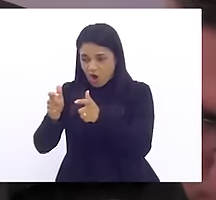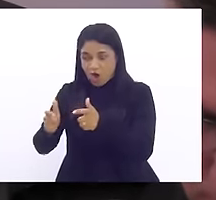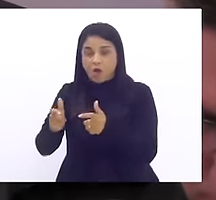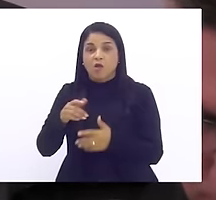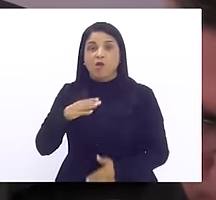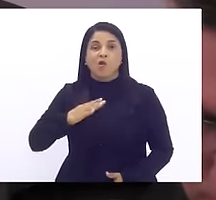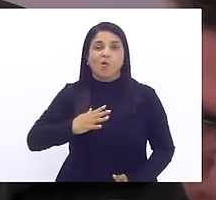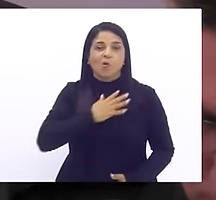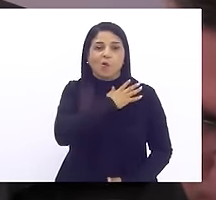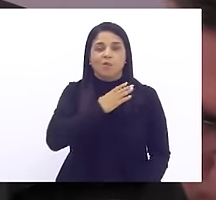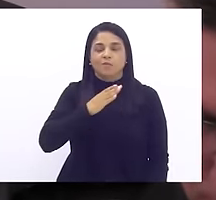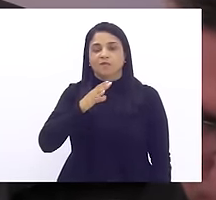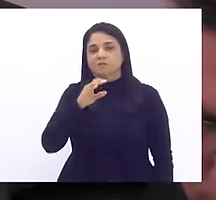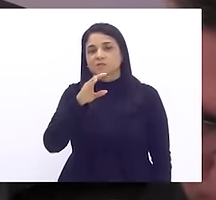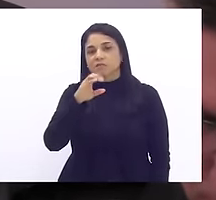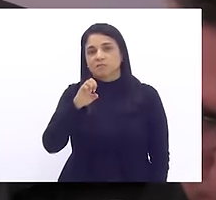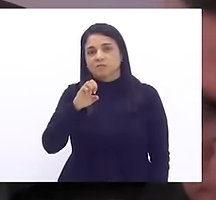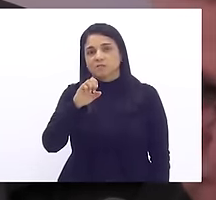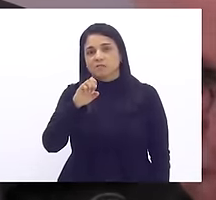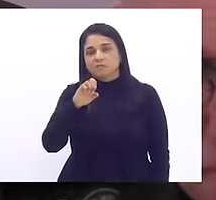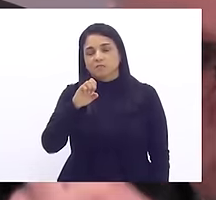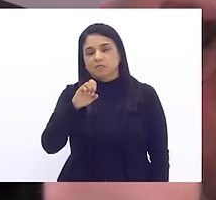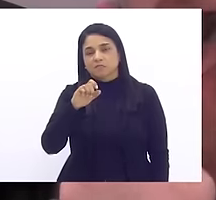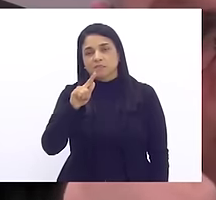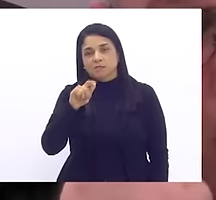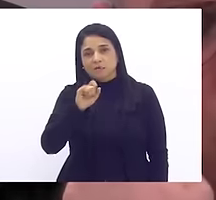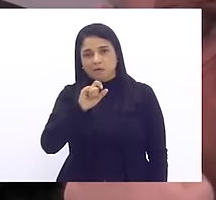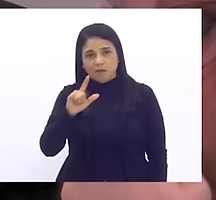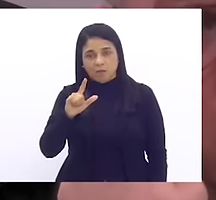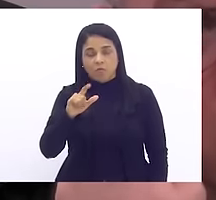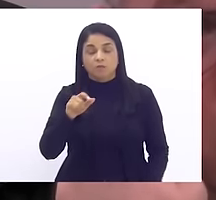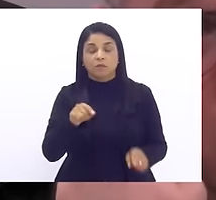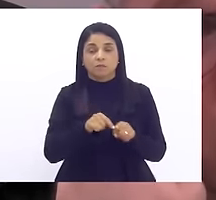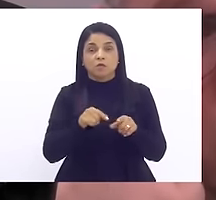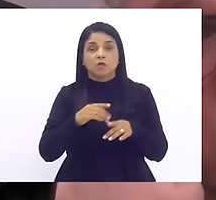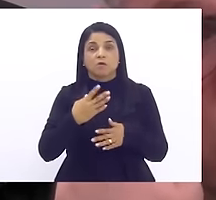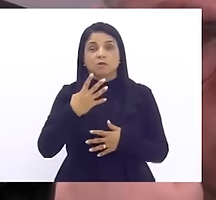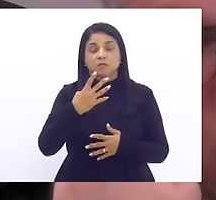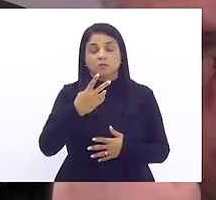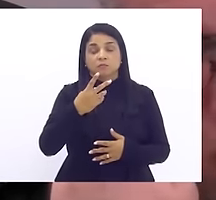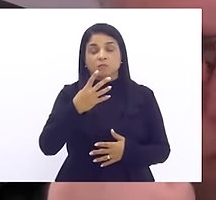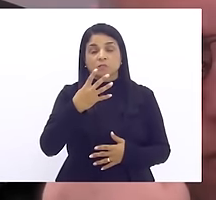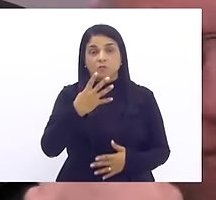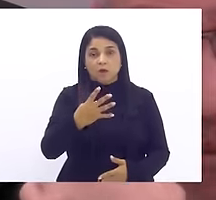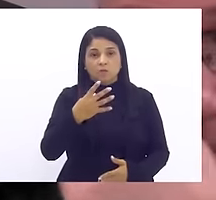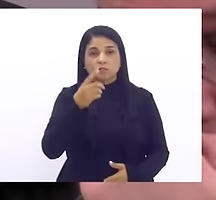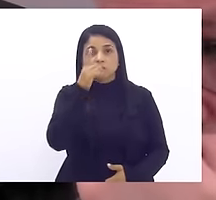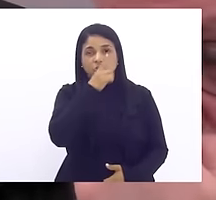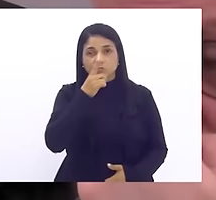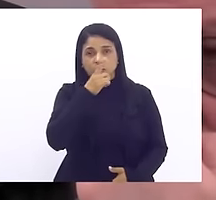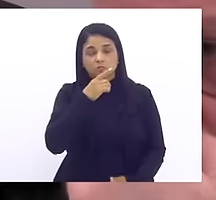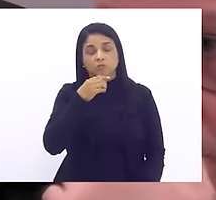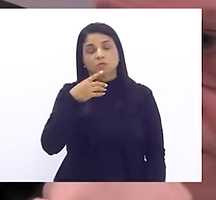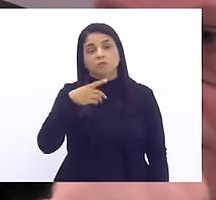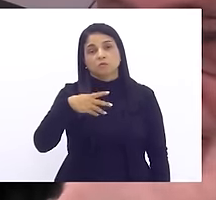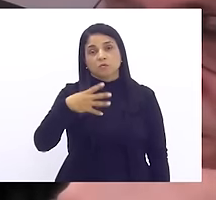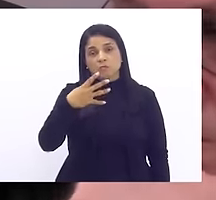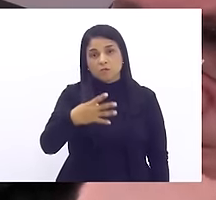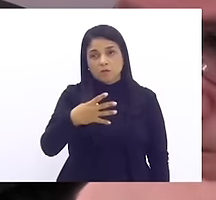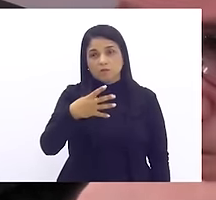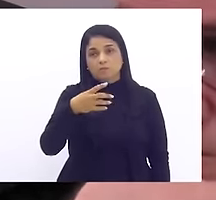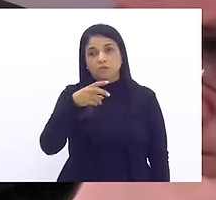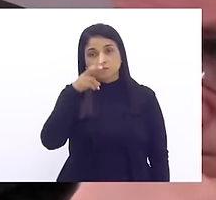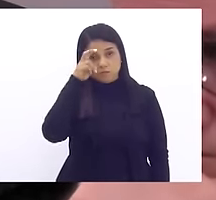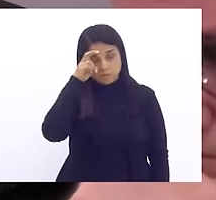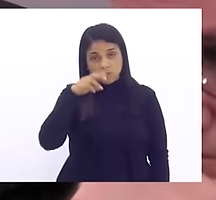está aqui são 16 operações de segunda a sexta-feira quatro aos sábados quatro aos domingos assim como na lei seca o